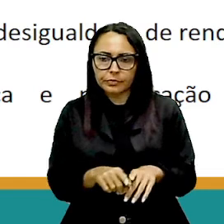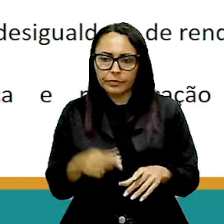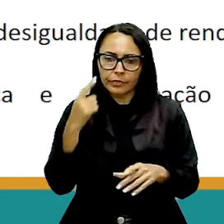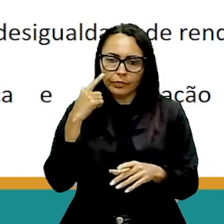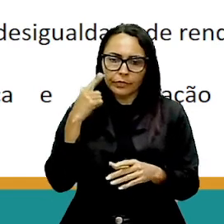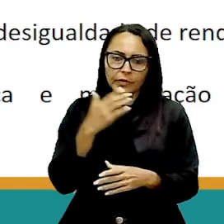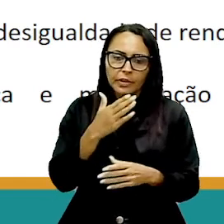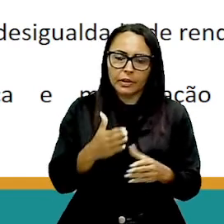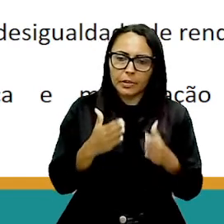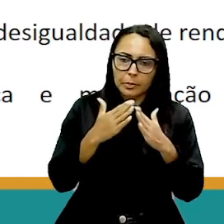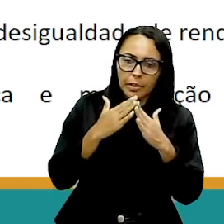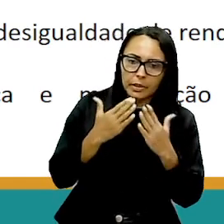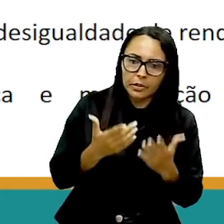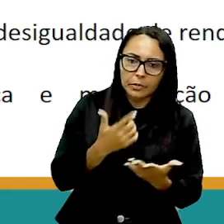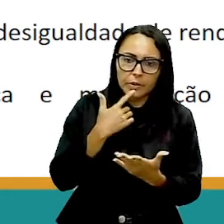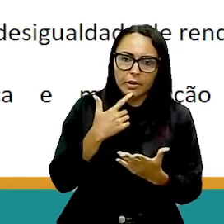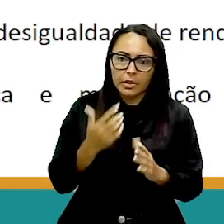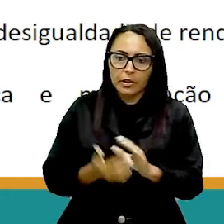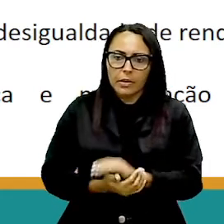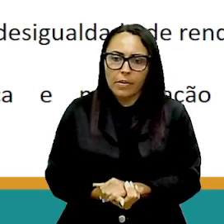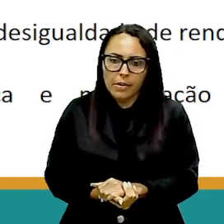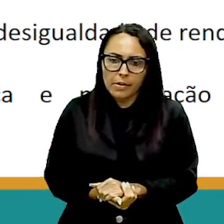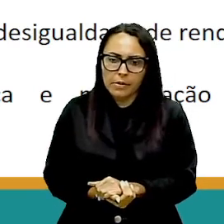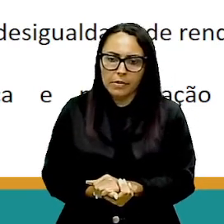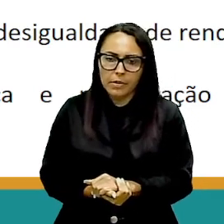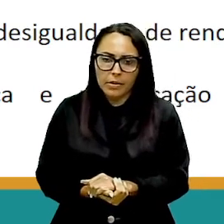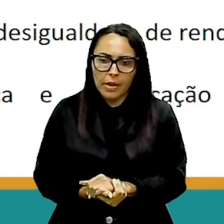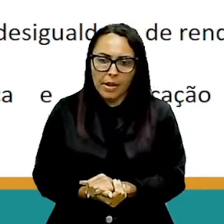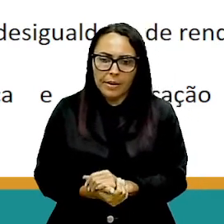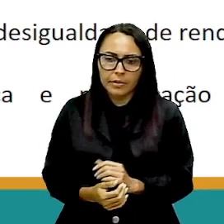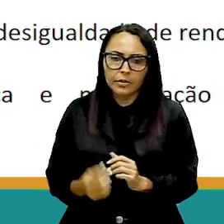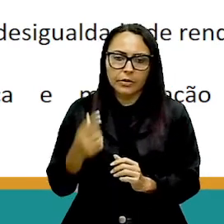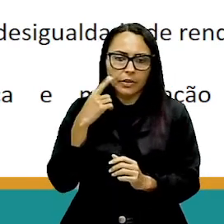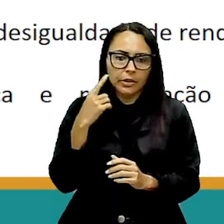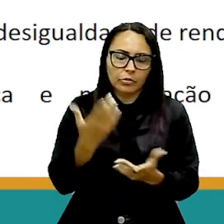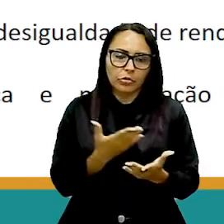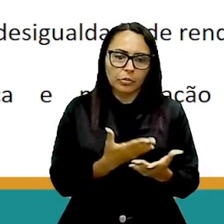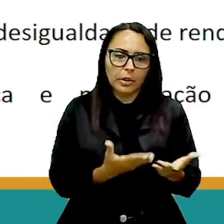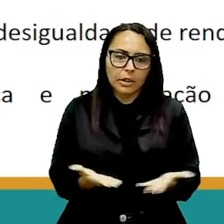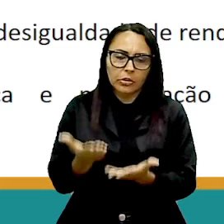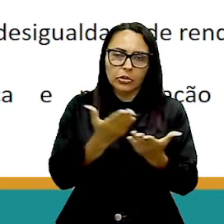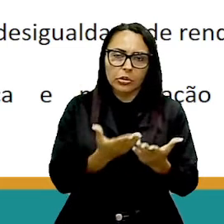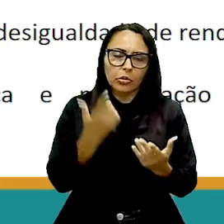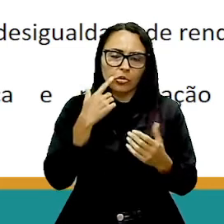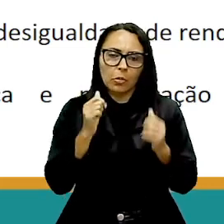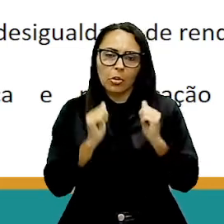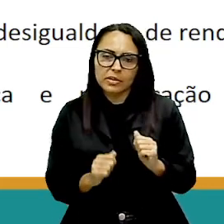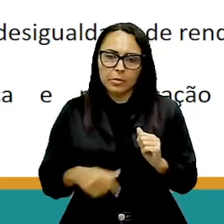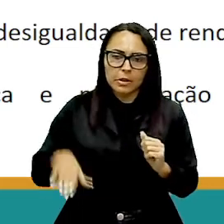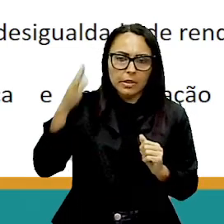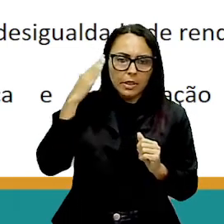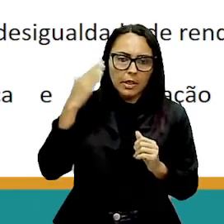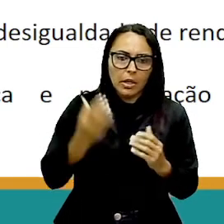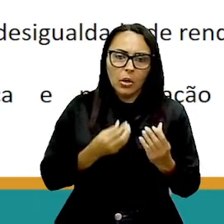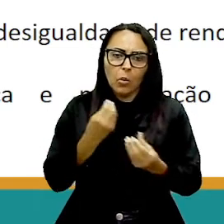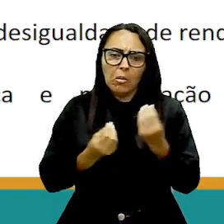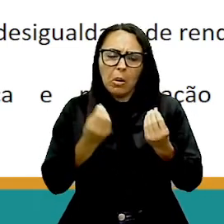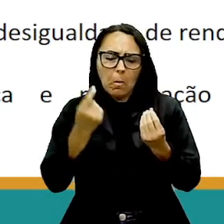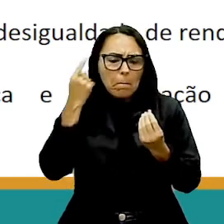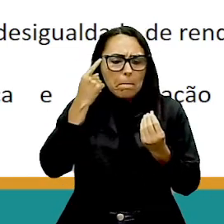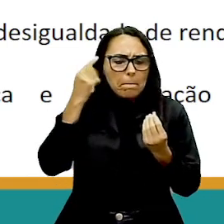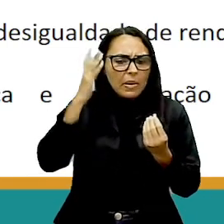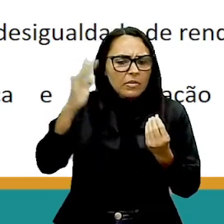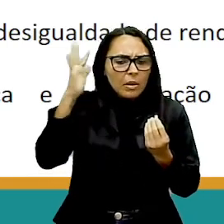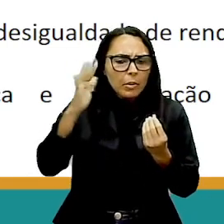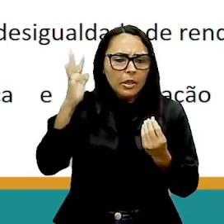ele pede pelo seguinte: a questão vai nos pedir que nós possamos entender qual é o pensamento, qual